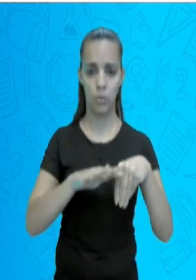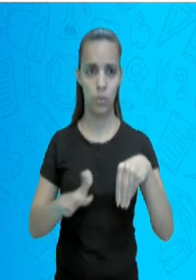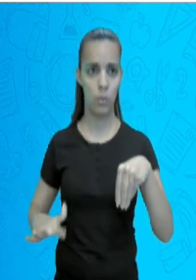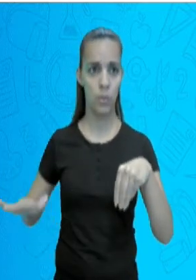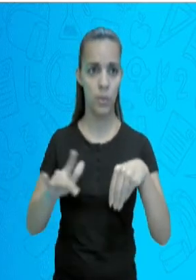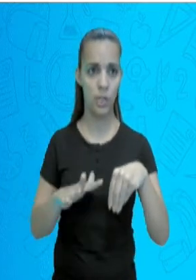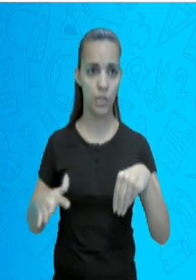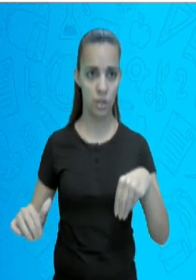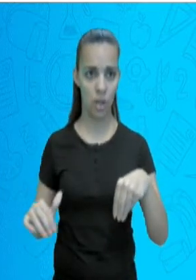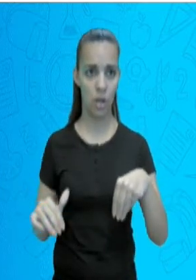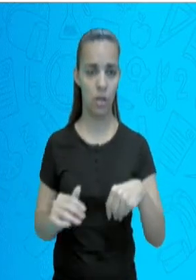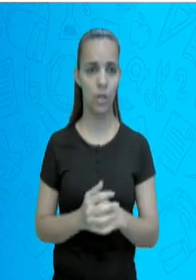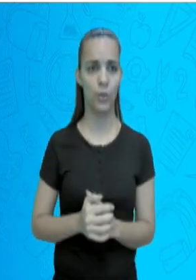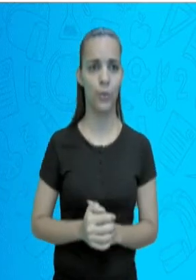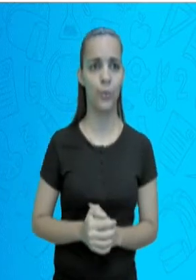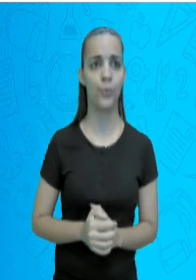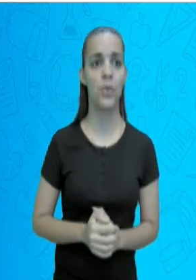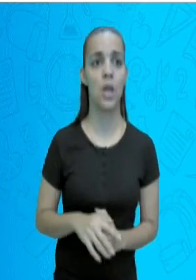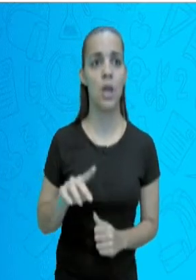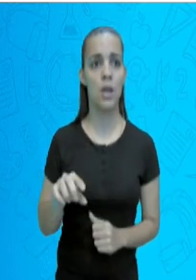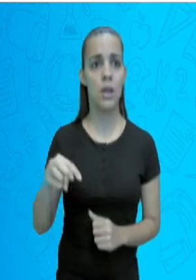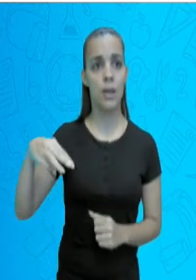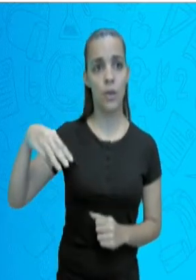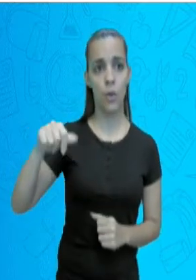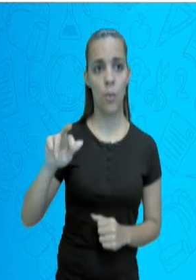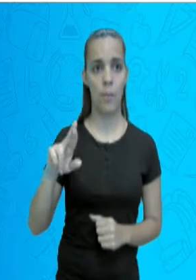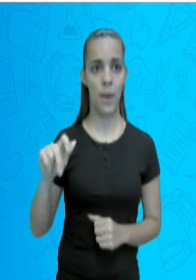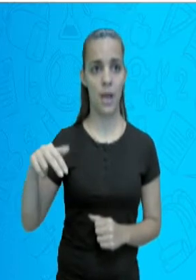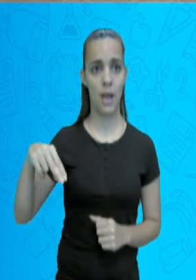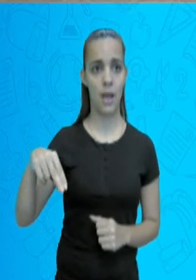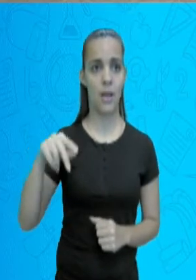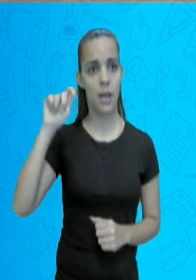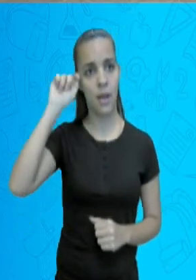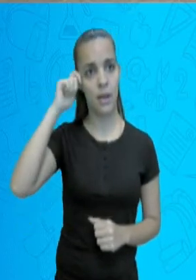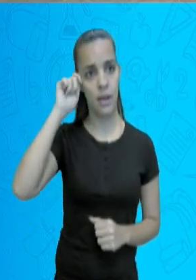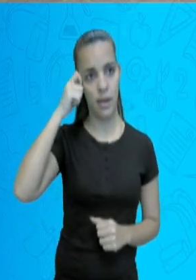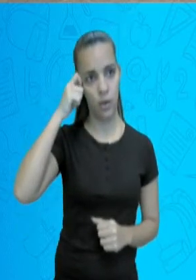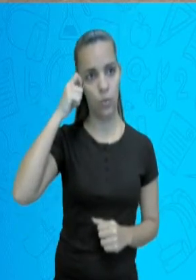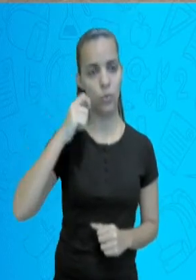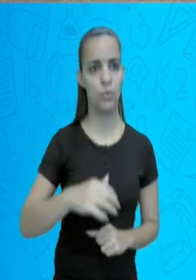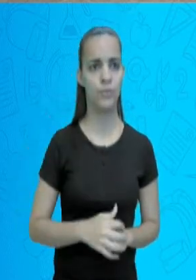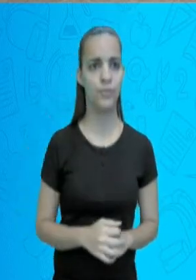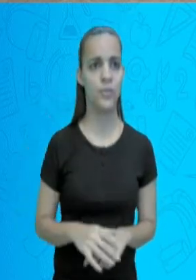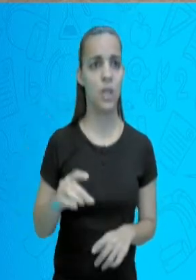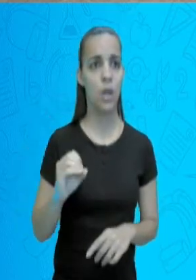oeste, separando da América, só um oceano, o Atlântico,